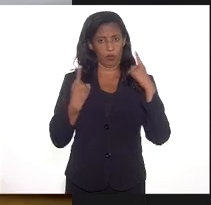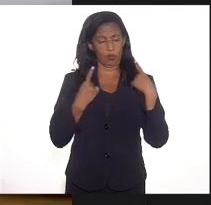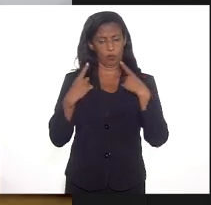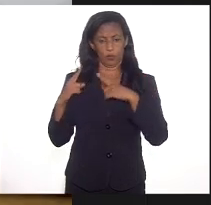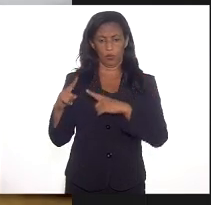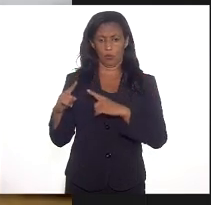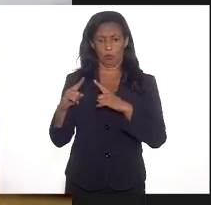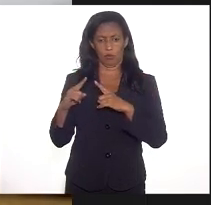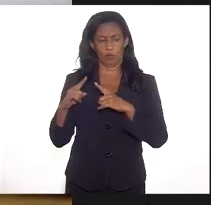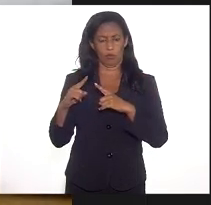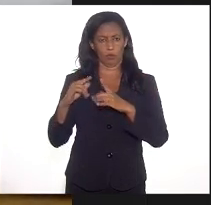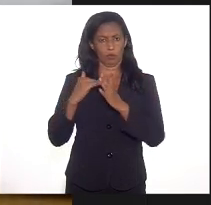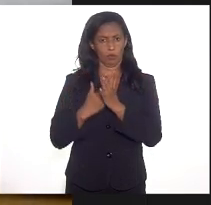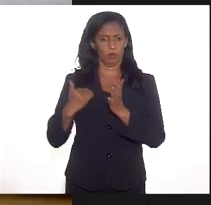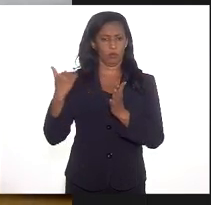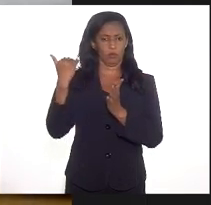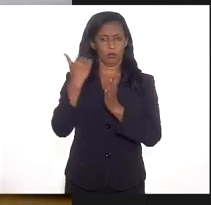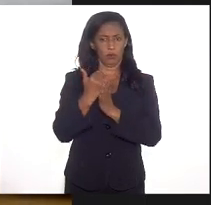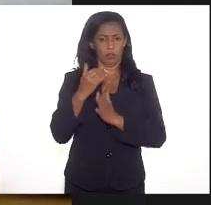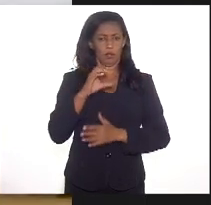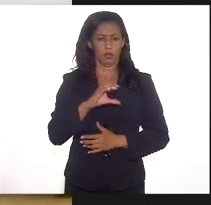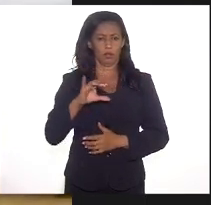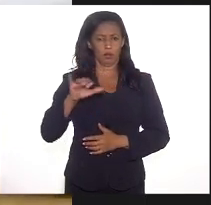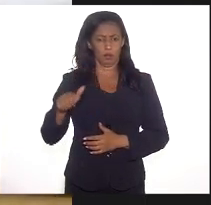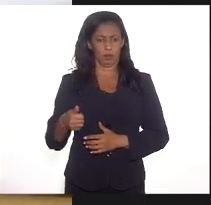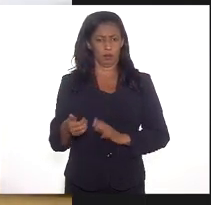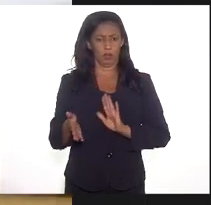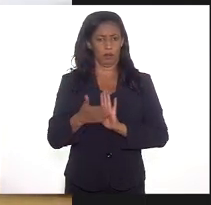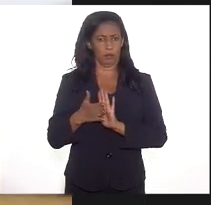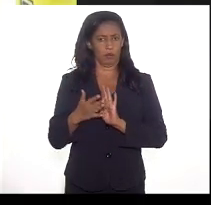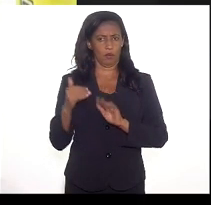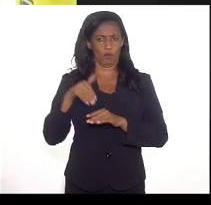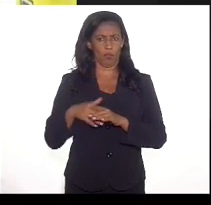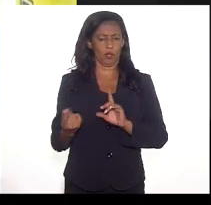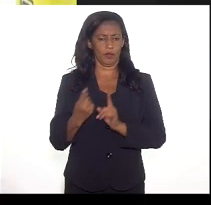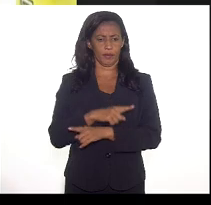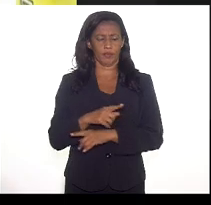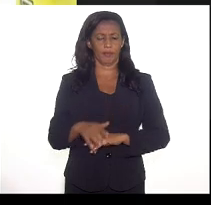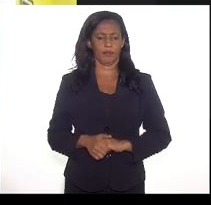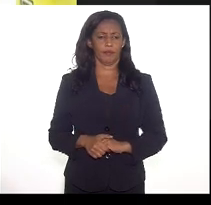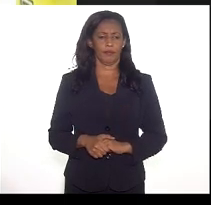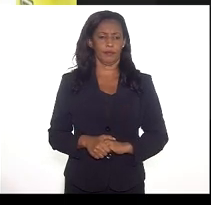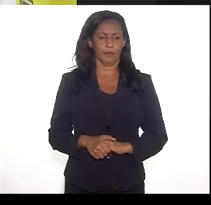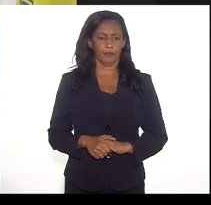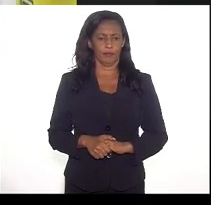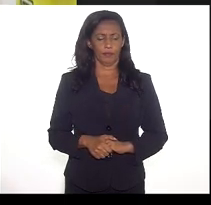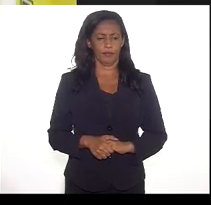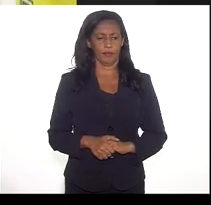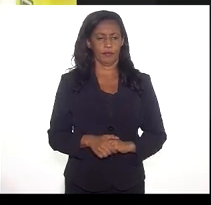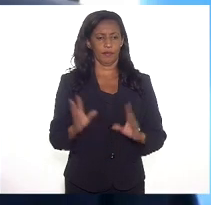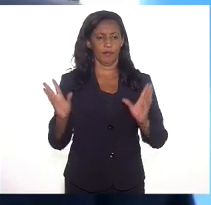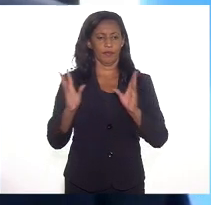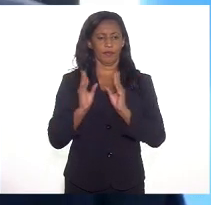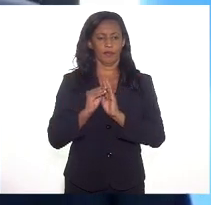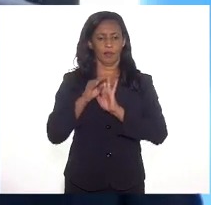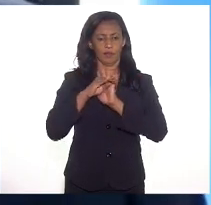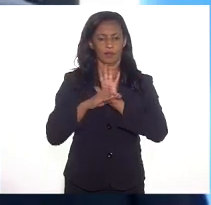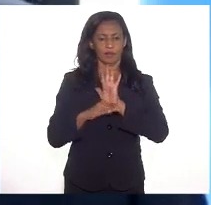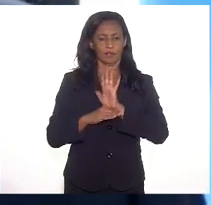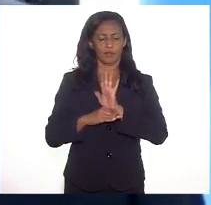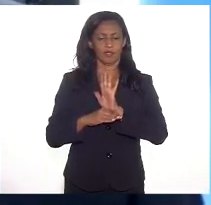A alteração que foi feita pela CCJ. Eu parecer, eu voto contra. Tá certo. Incluído na ordem, em